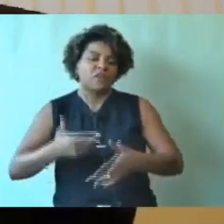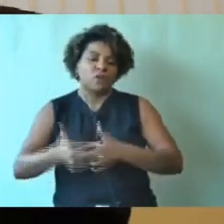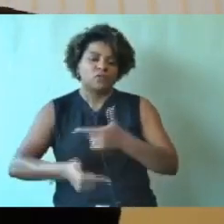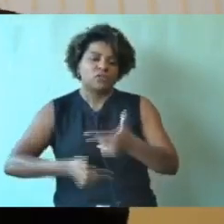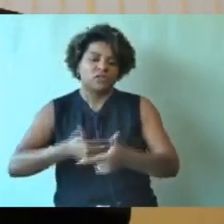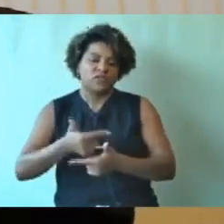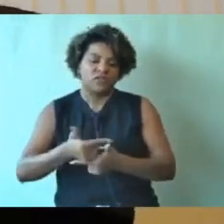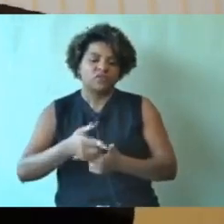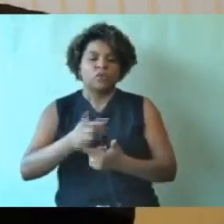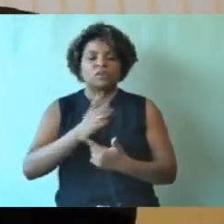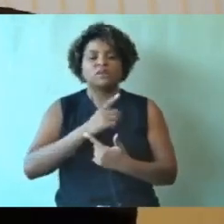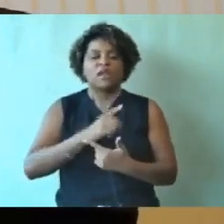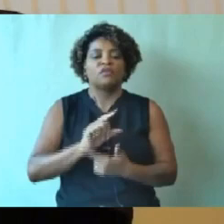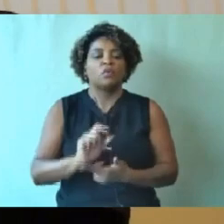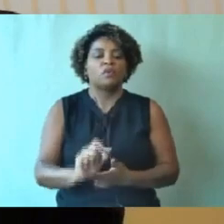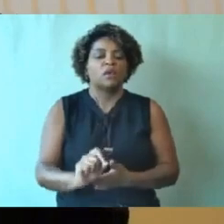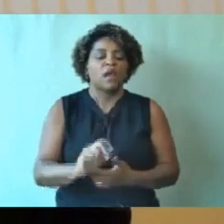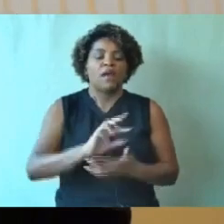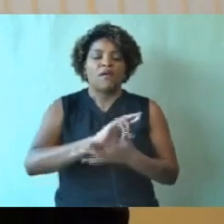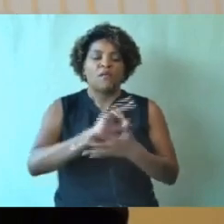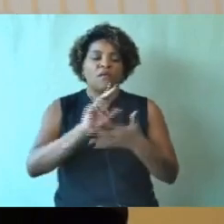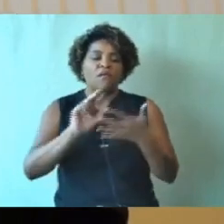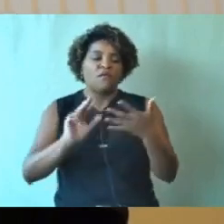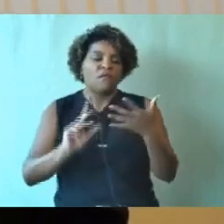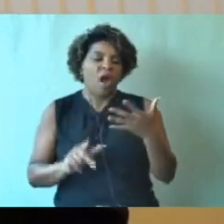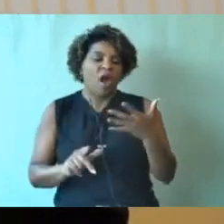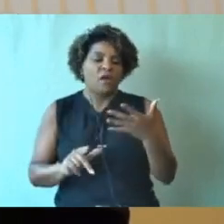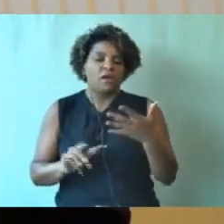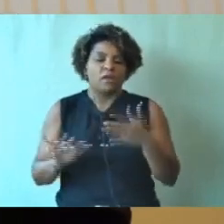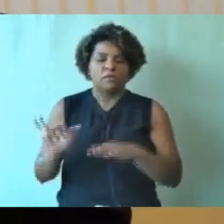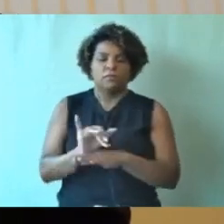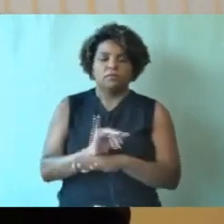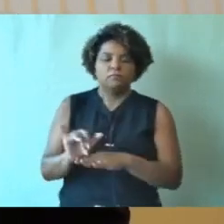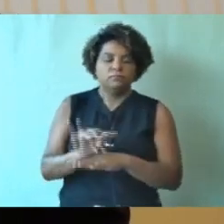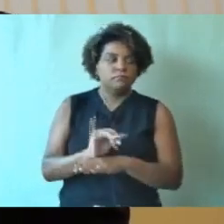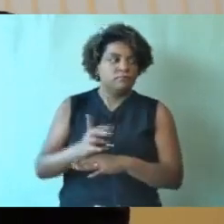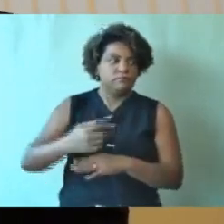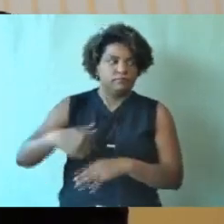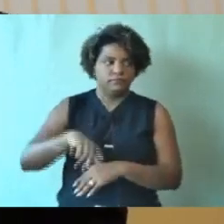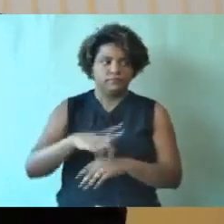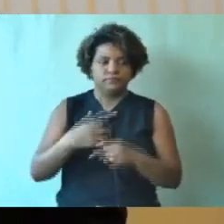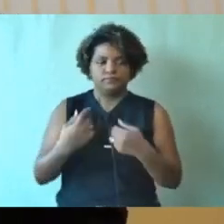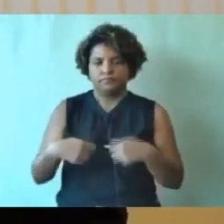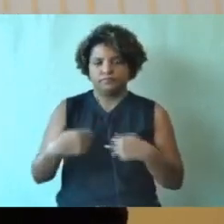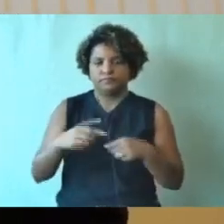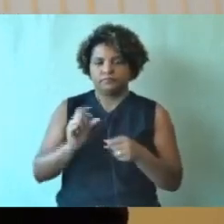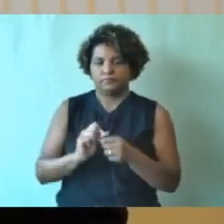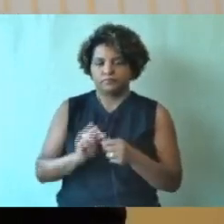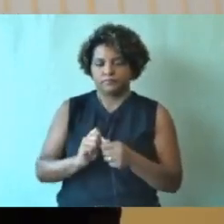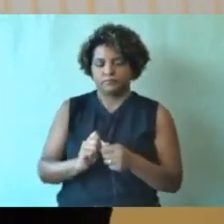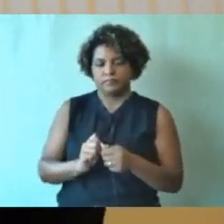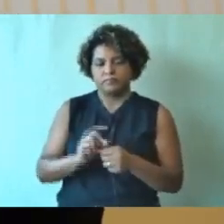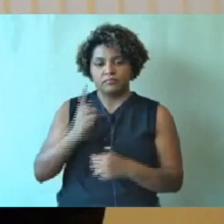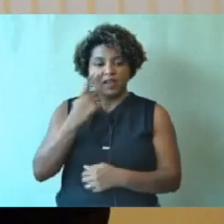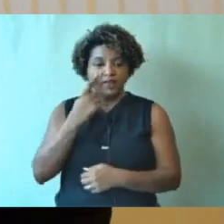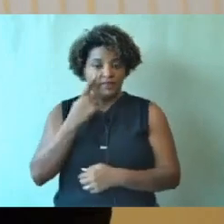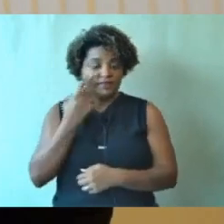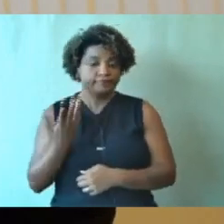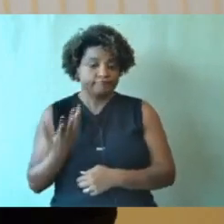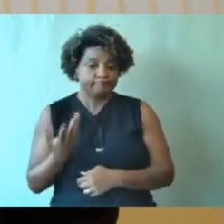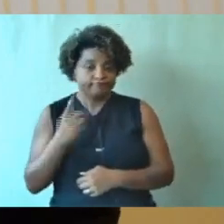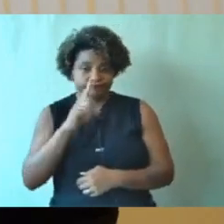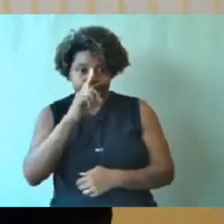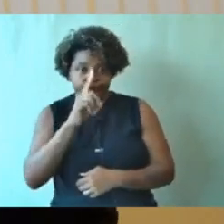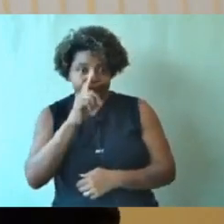um negócio de ativos que nós teríamos que fazer e correr o risco, porque até que saiu a anuência, que saiu